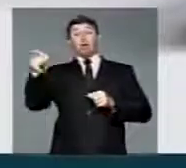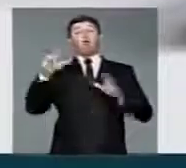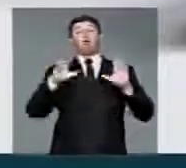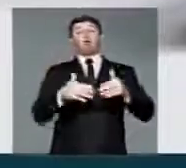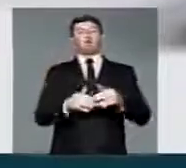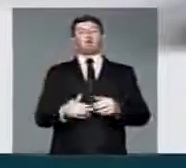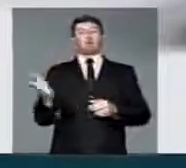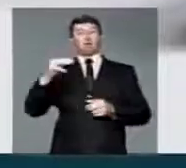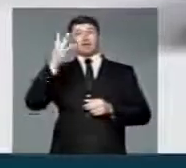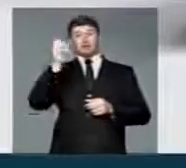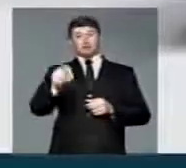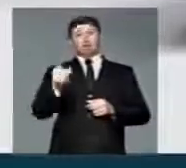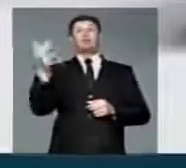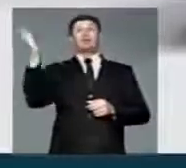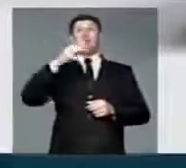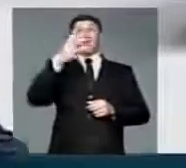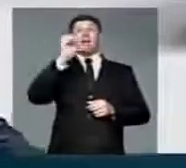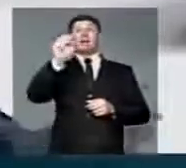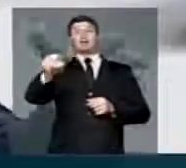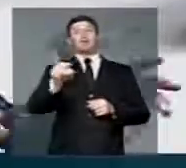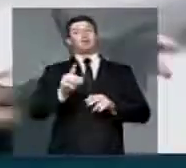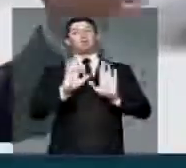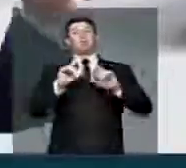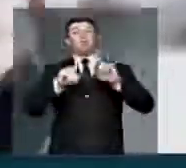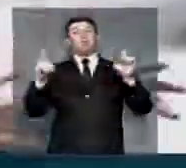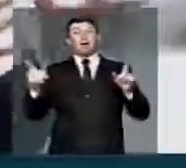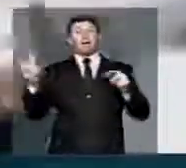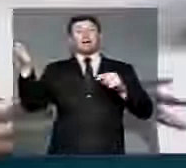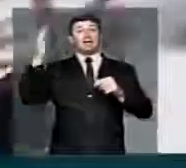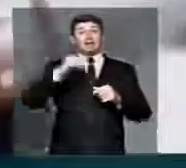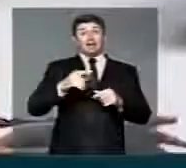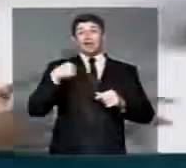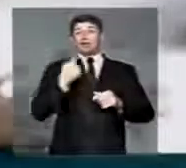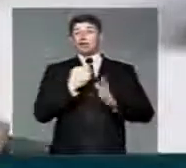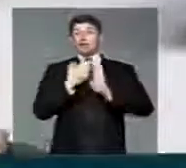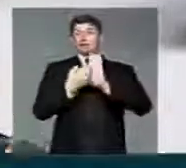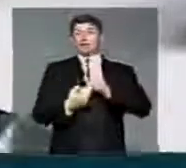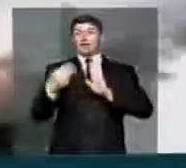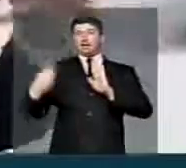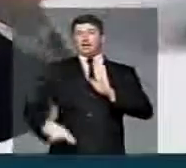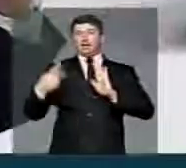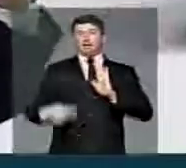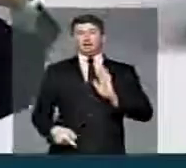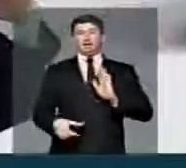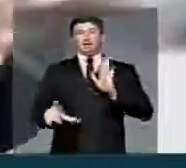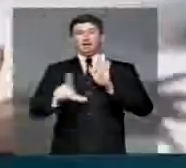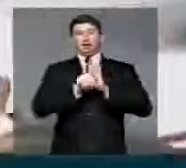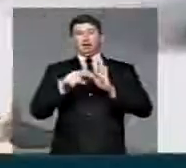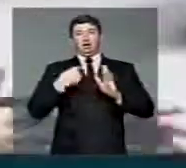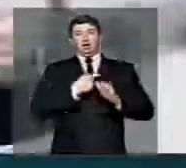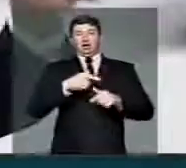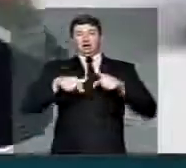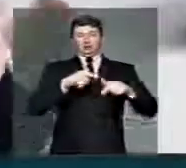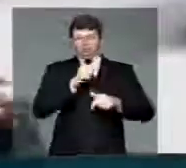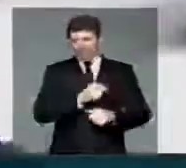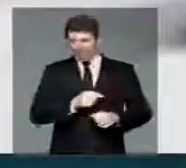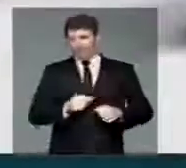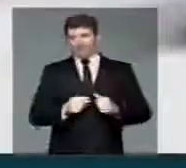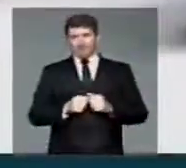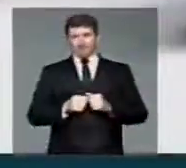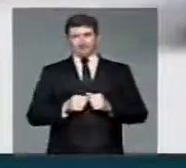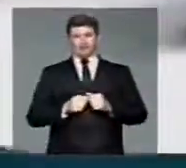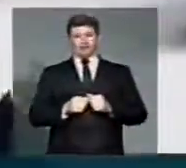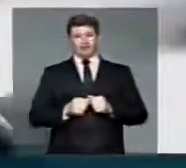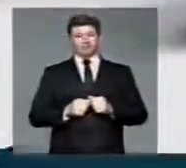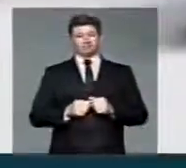não traga 3 mil não, traga 40 mil, agora traga dentro, primeiro dos nossos princípios aqui, na nossa lei trabalhista, com as provas que nós